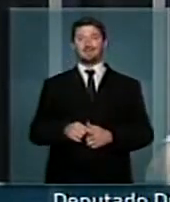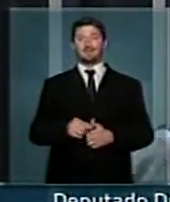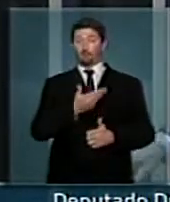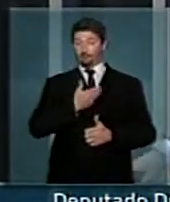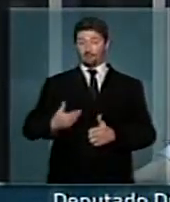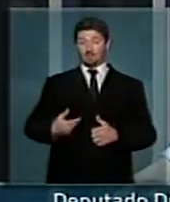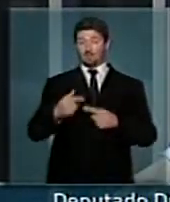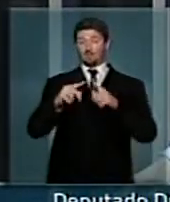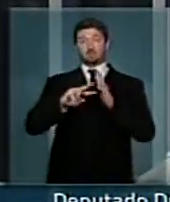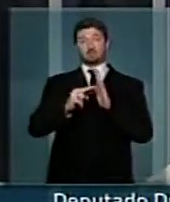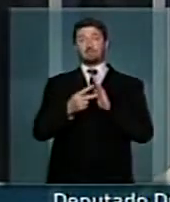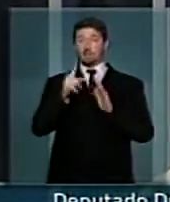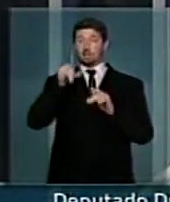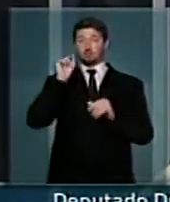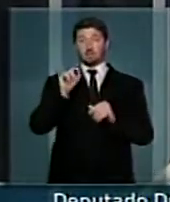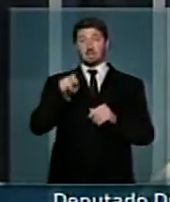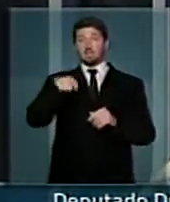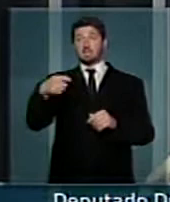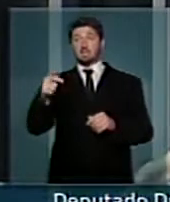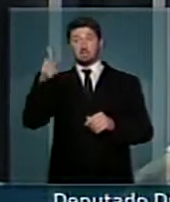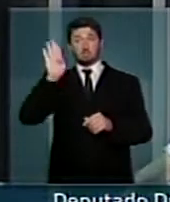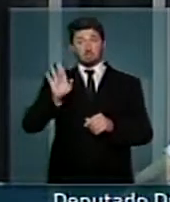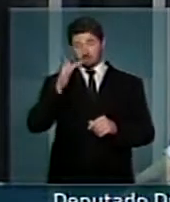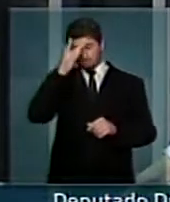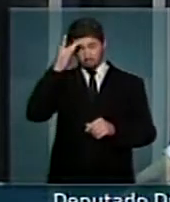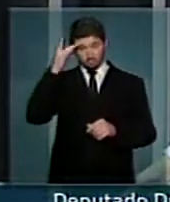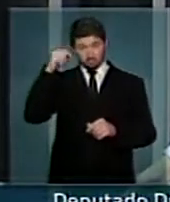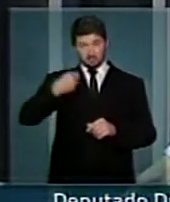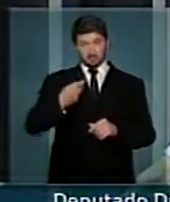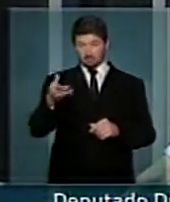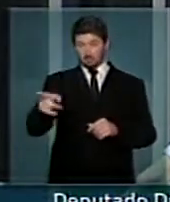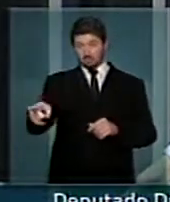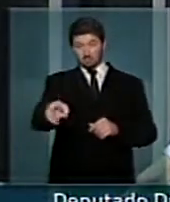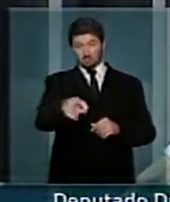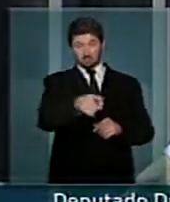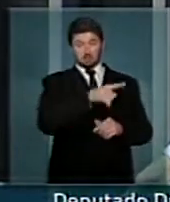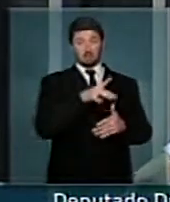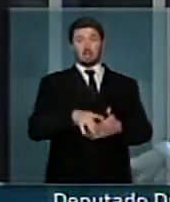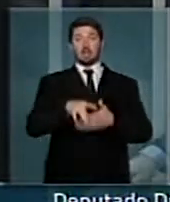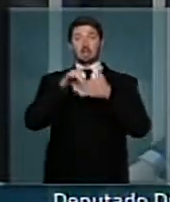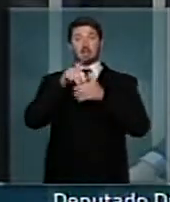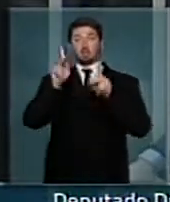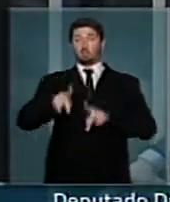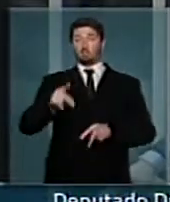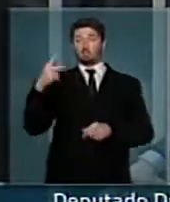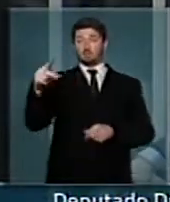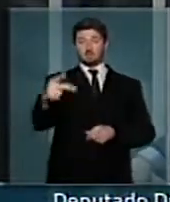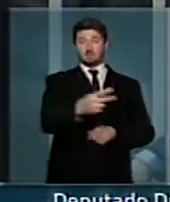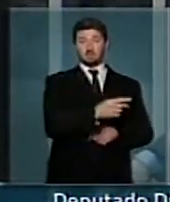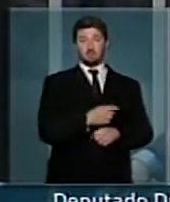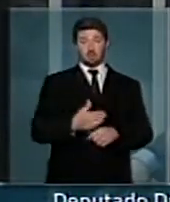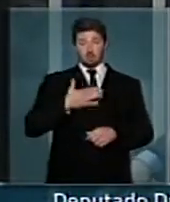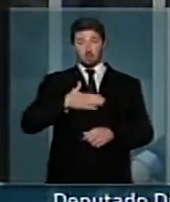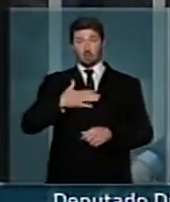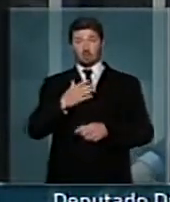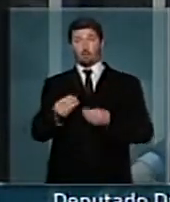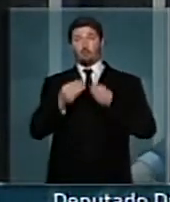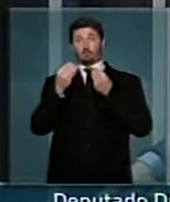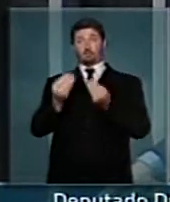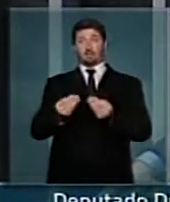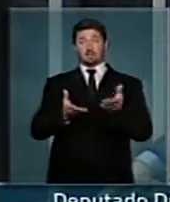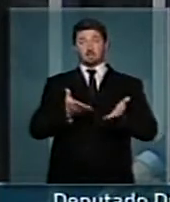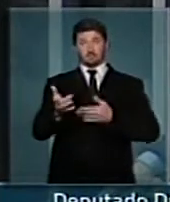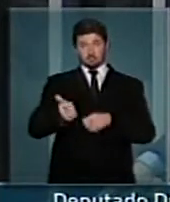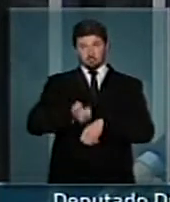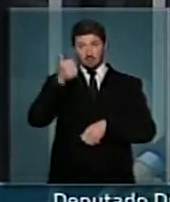qual brasileiro ou brasileira que está aqui nesse plenário, representando a sua população, que não gostaria de oferecer melhores